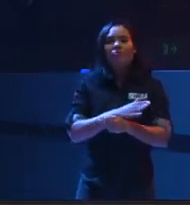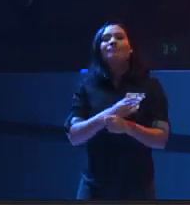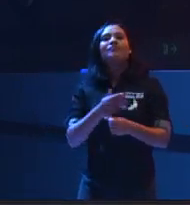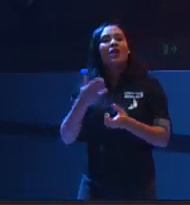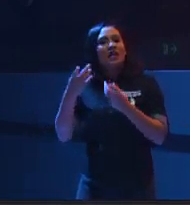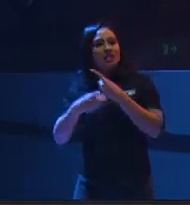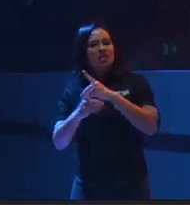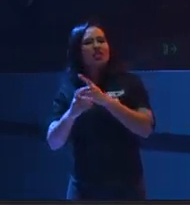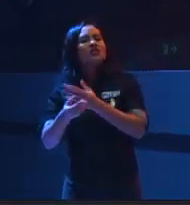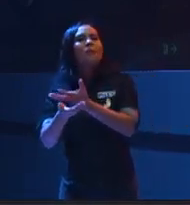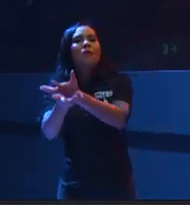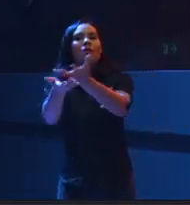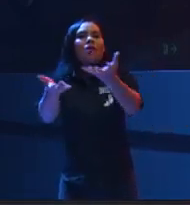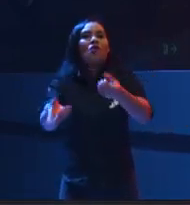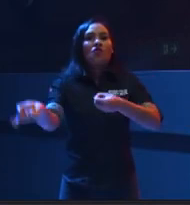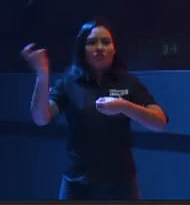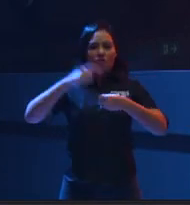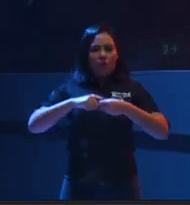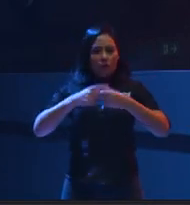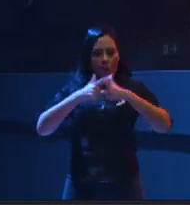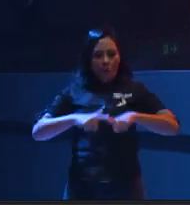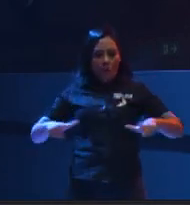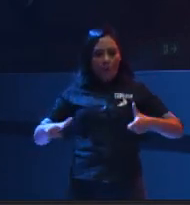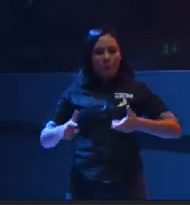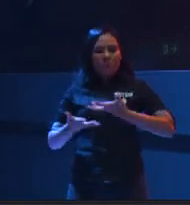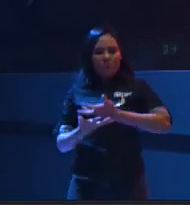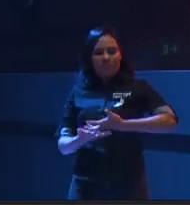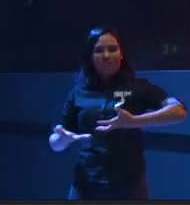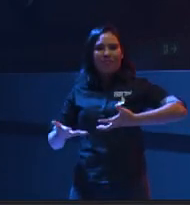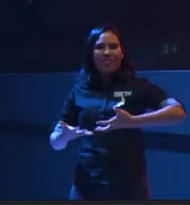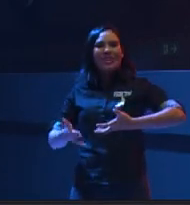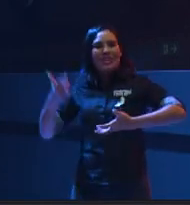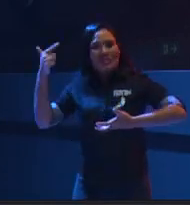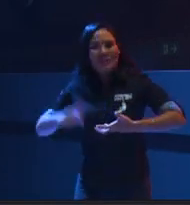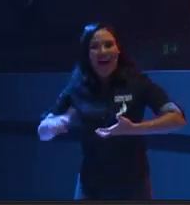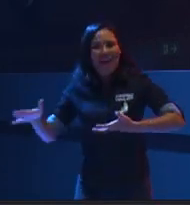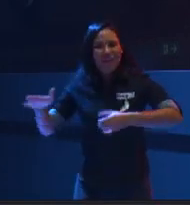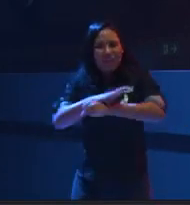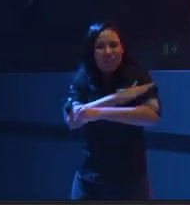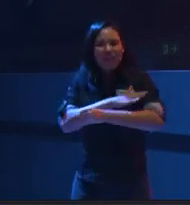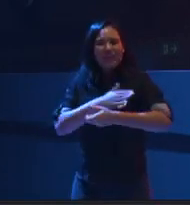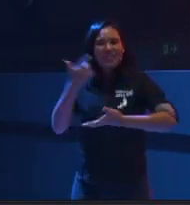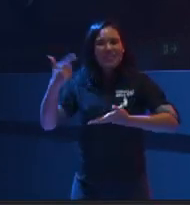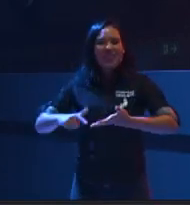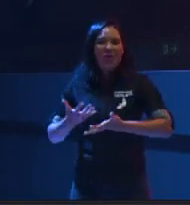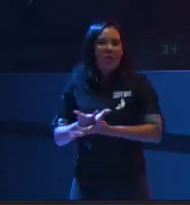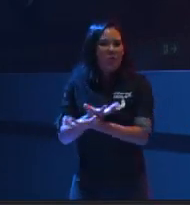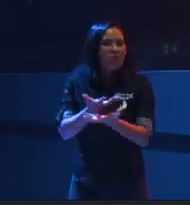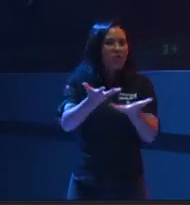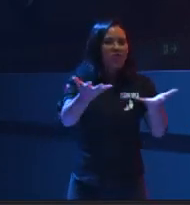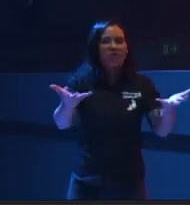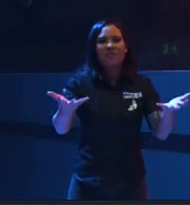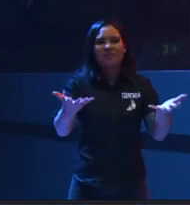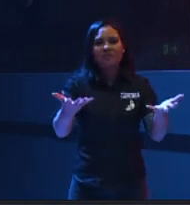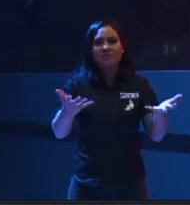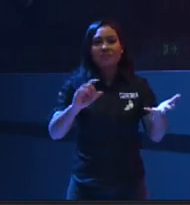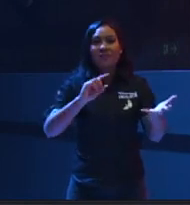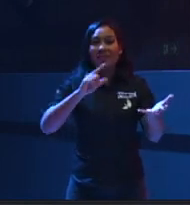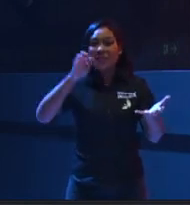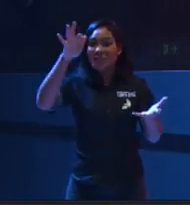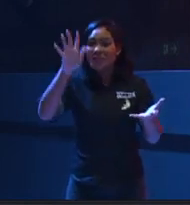e ficam lotados volta vasinhos e no final doze cestos doze cestos